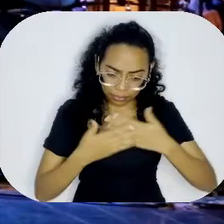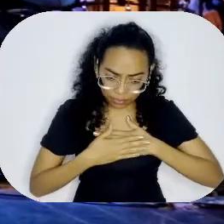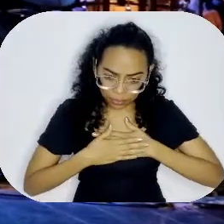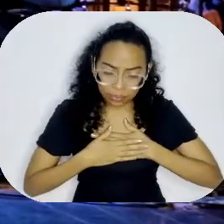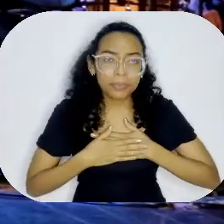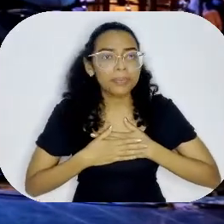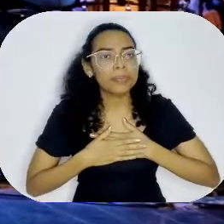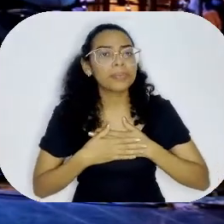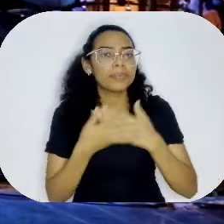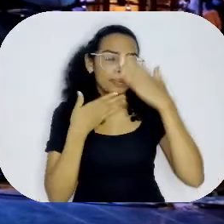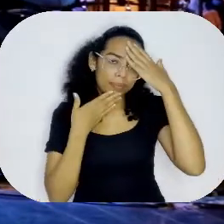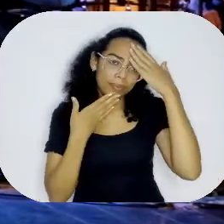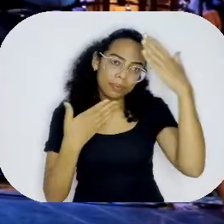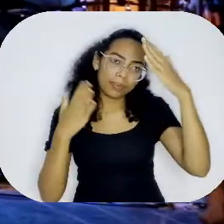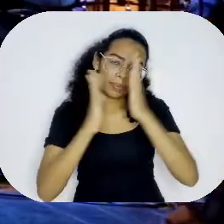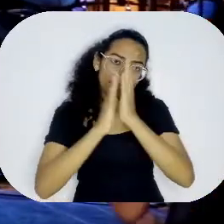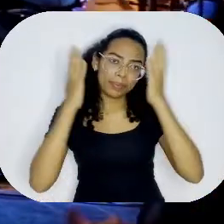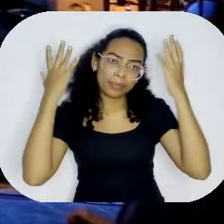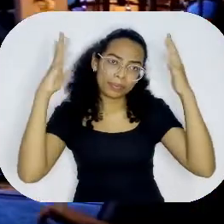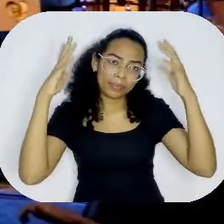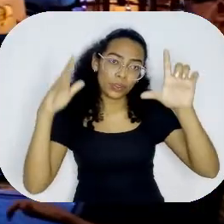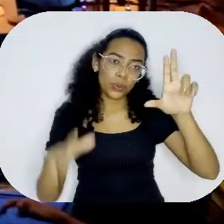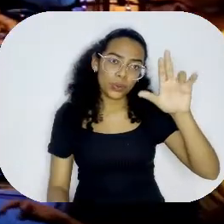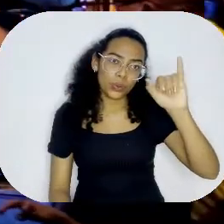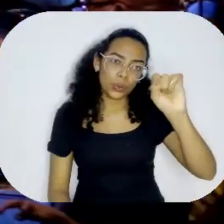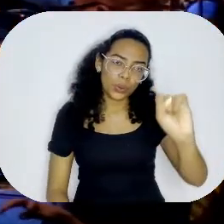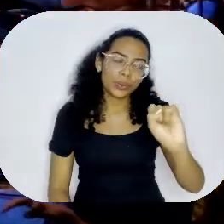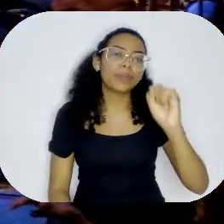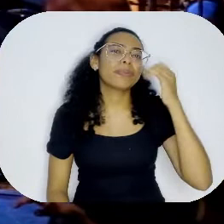me dê aqui. Luiz, maravilhoso Luiz. Palma pro Luiz, gente.